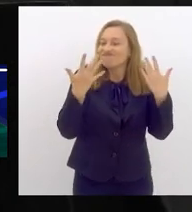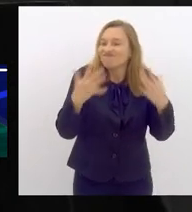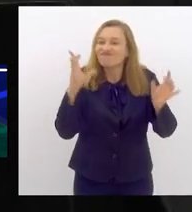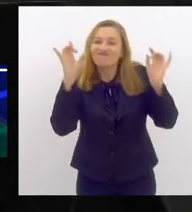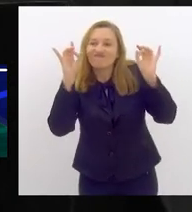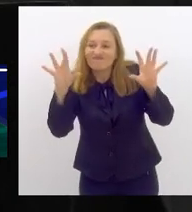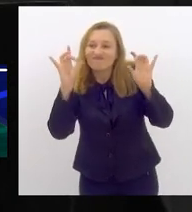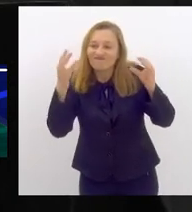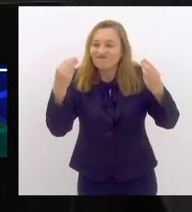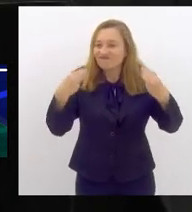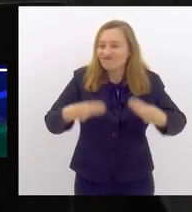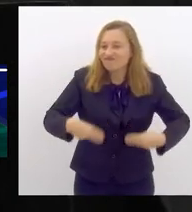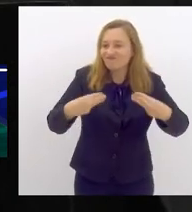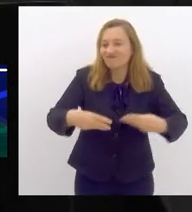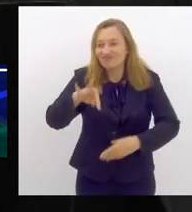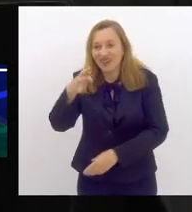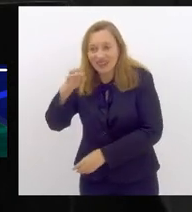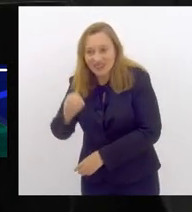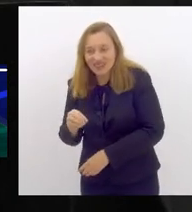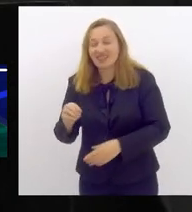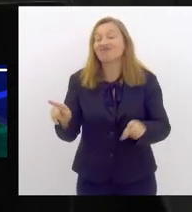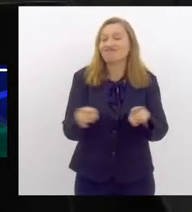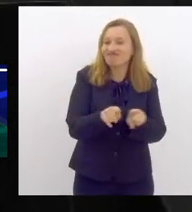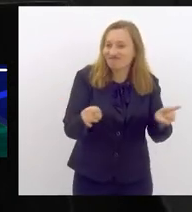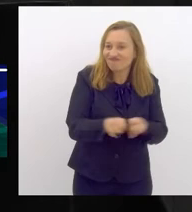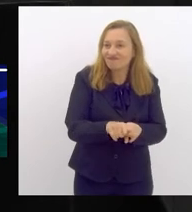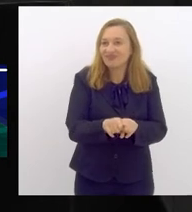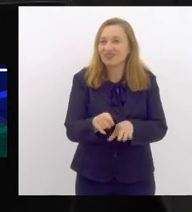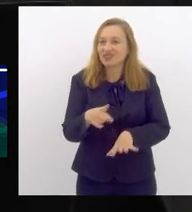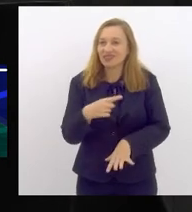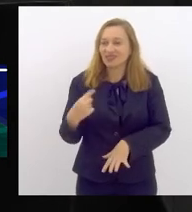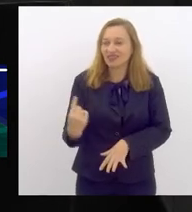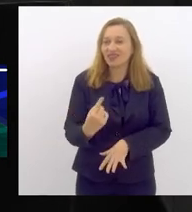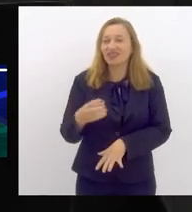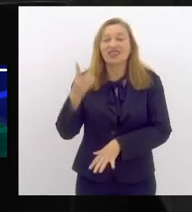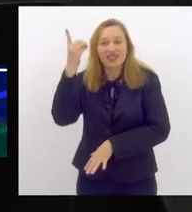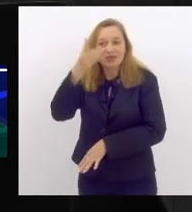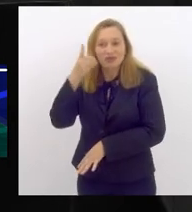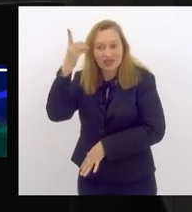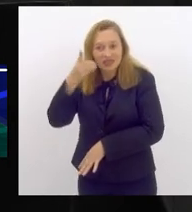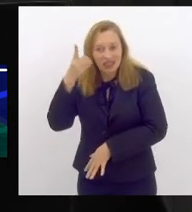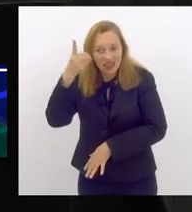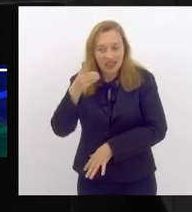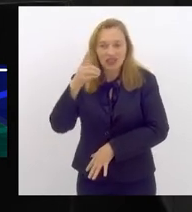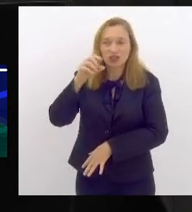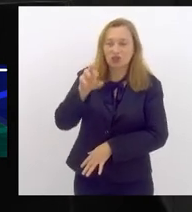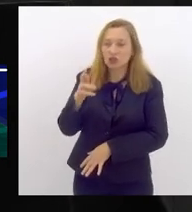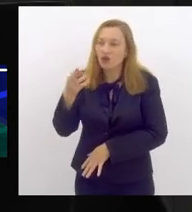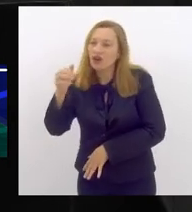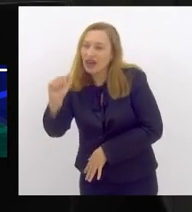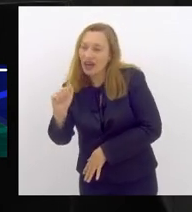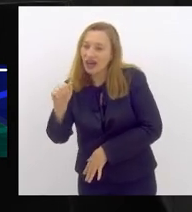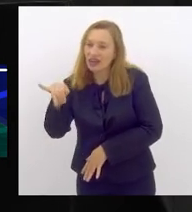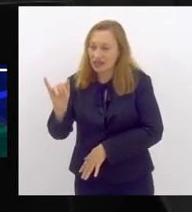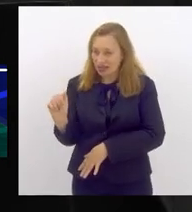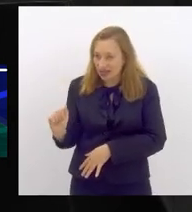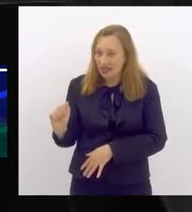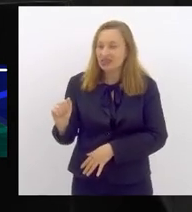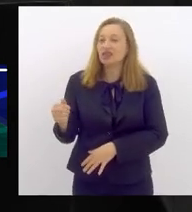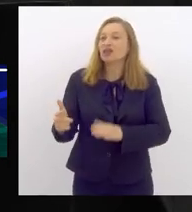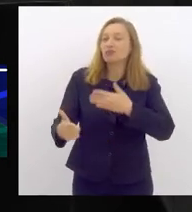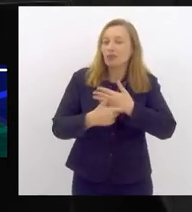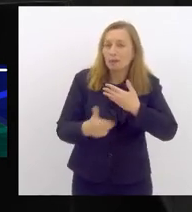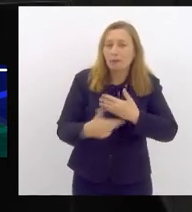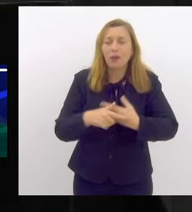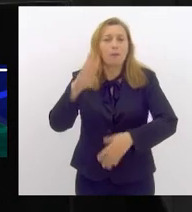especial ao Ministro Marcelo a também a nossa querida deputada Soraia Santos que teve um